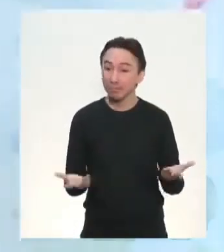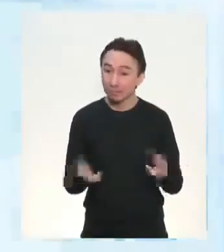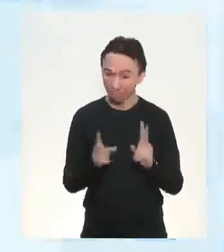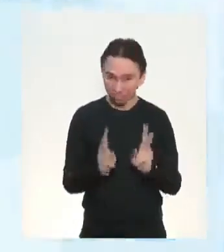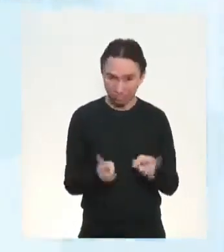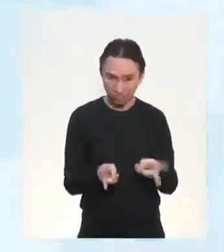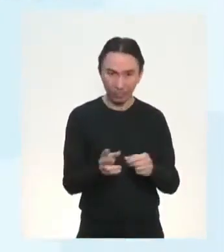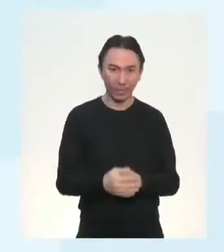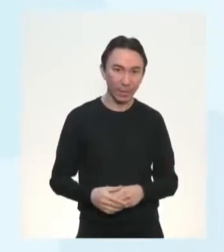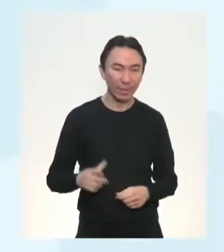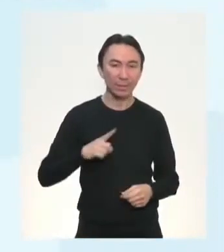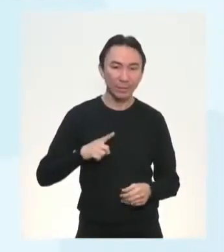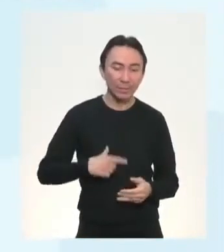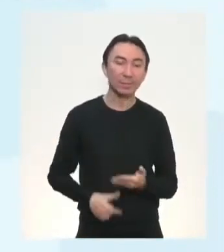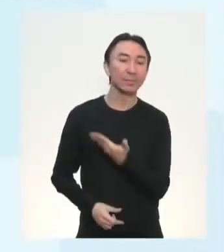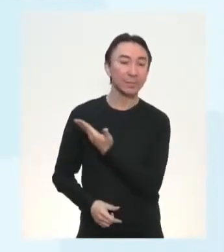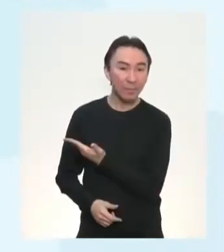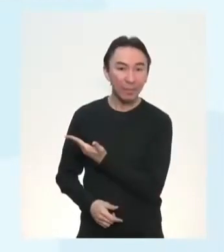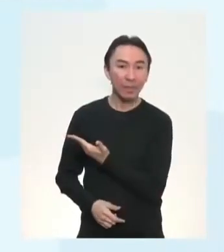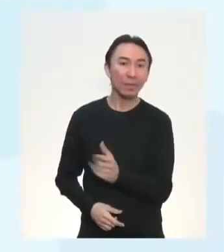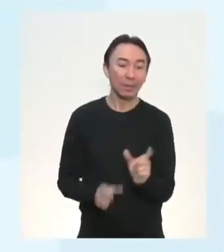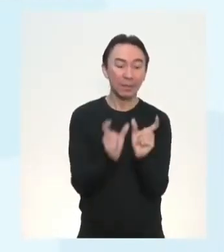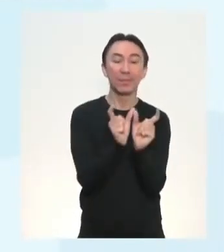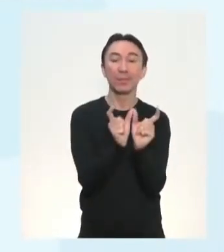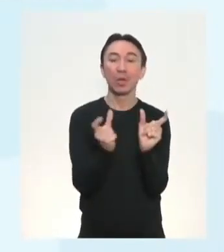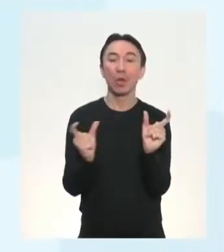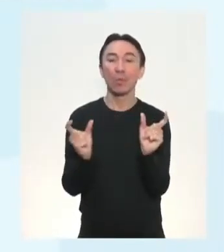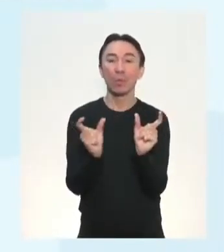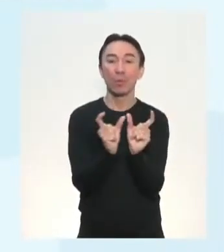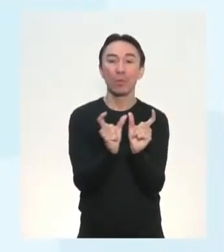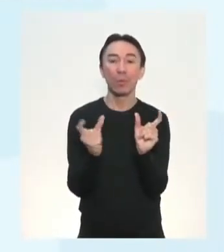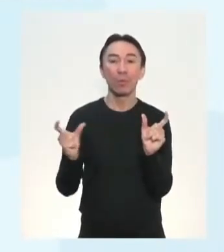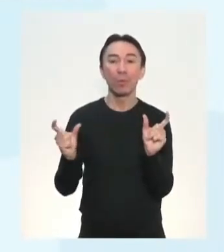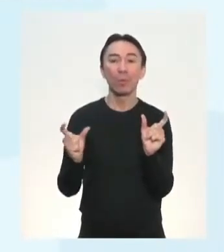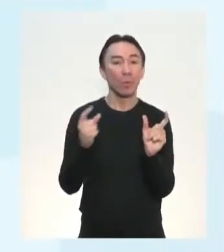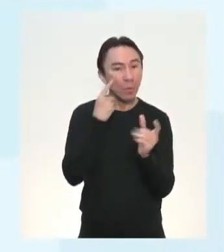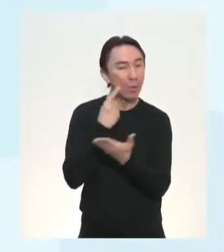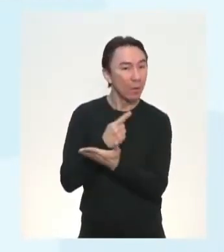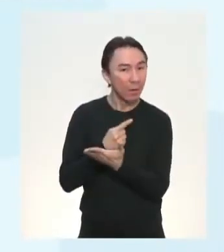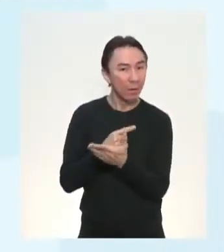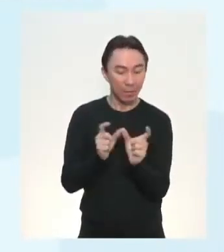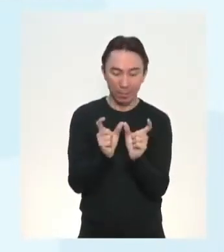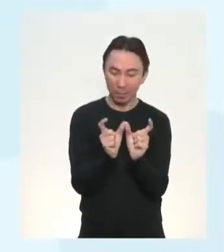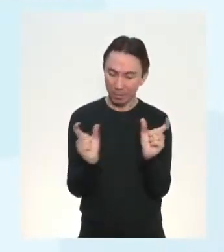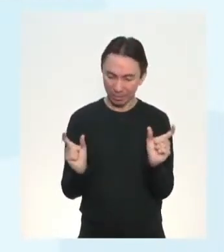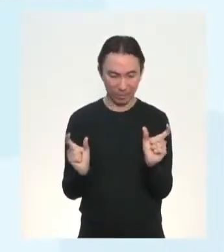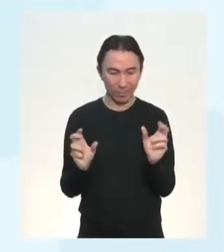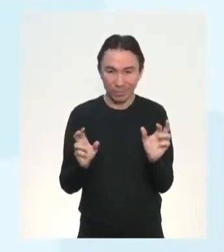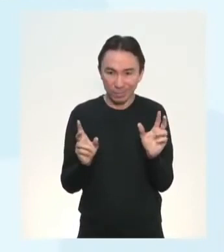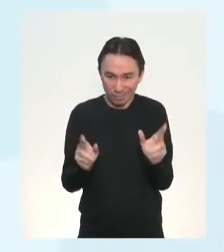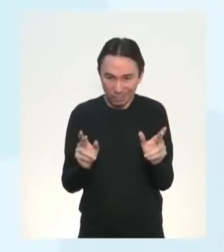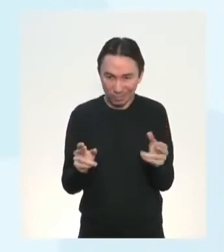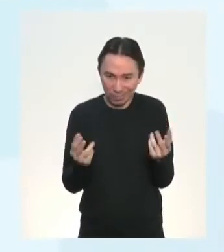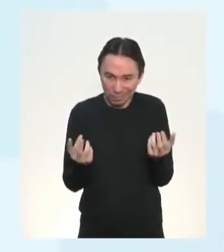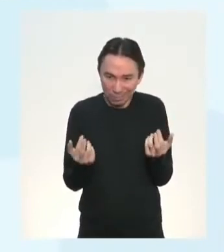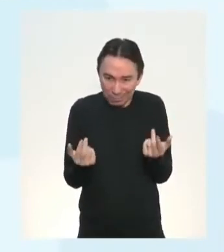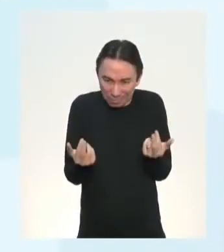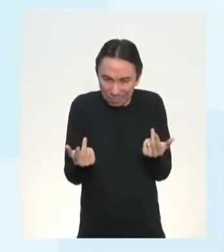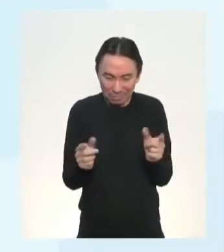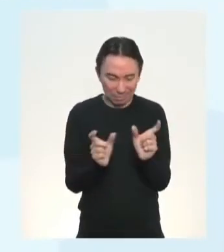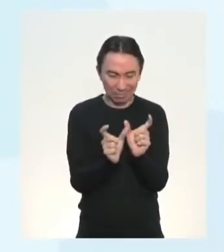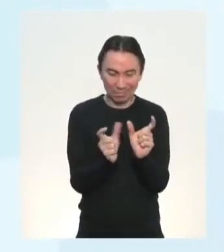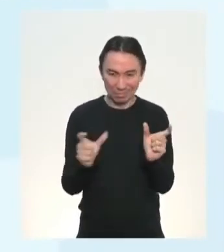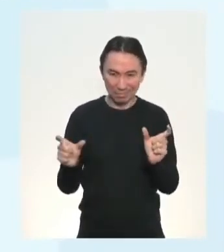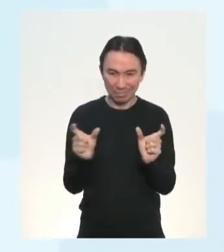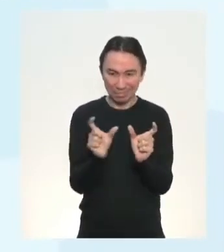nosso conhecimento, vamos falar um pouquinho sobre sinônimos, ok? Então, talvez vocês já tenham ouvido falar sobre essa palavrinha. Hoje